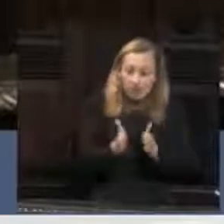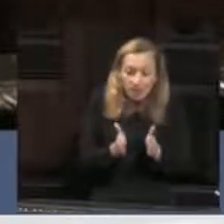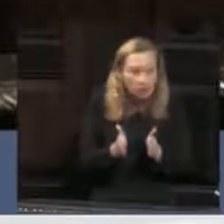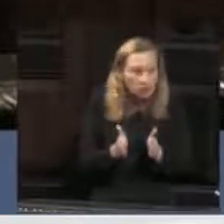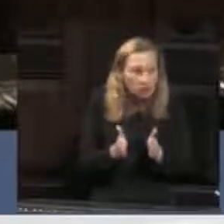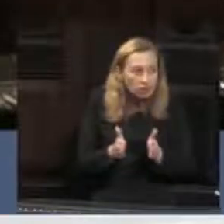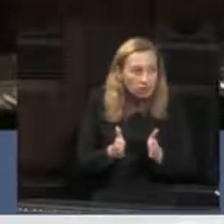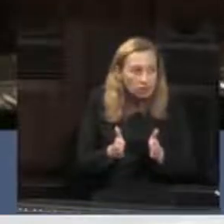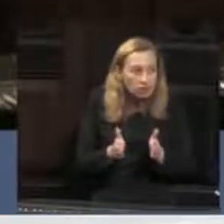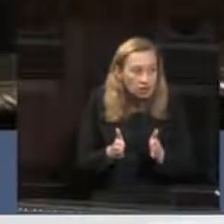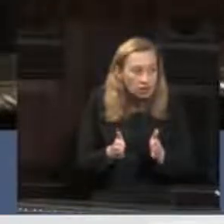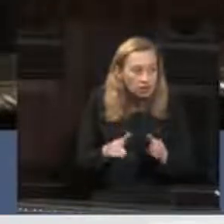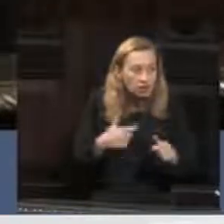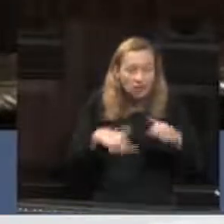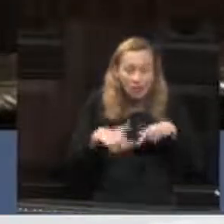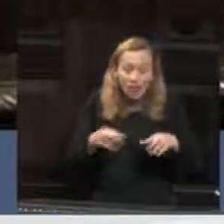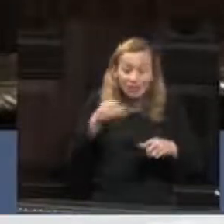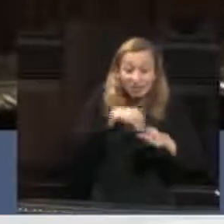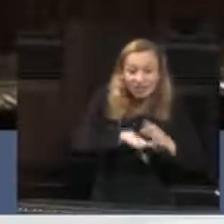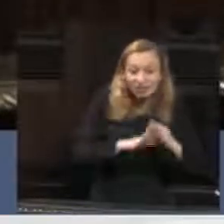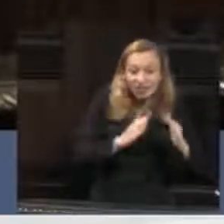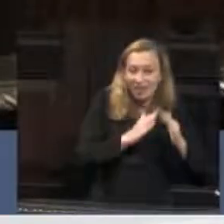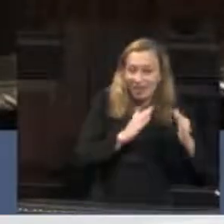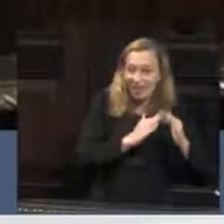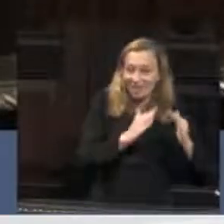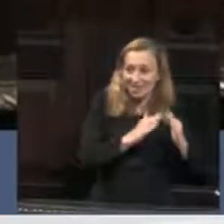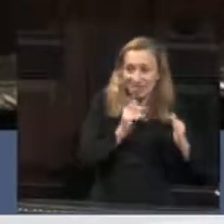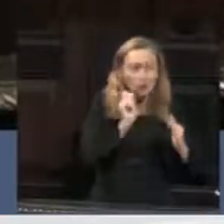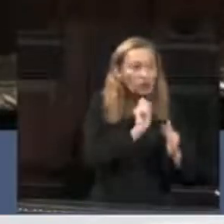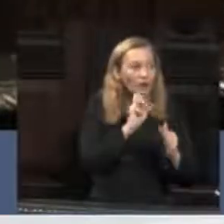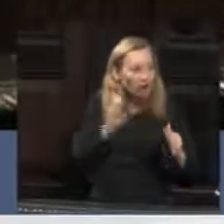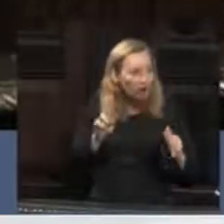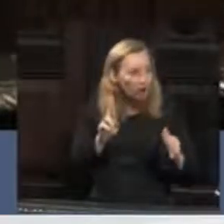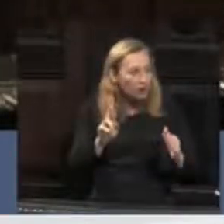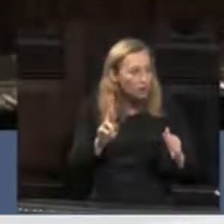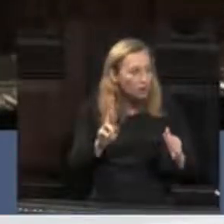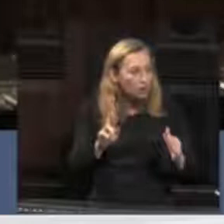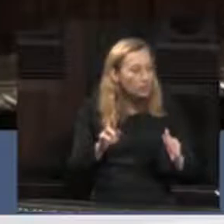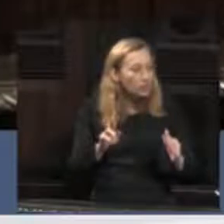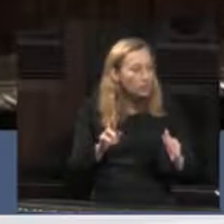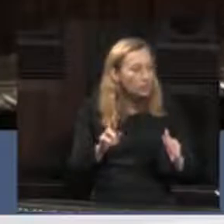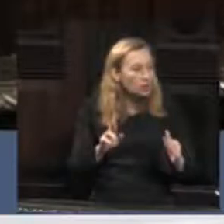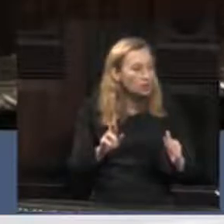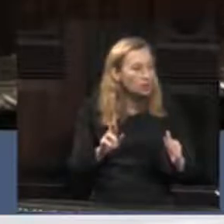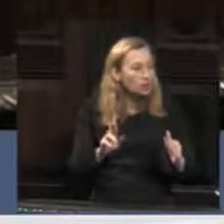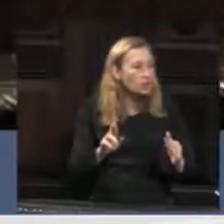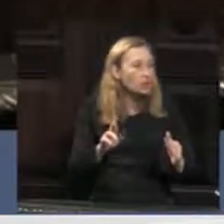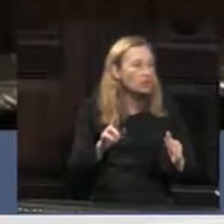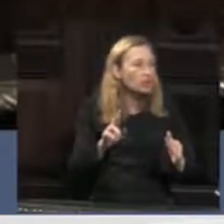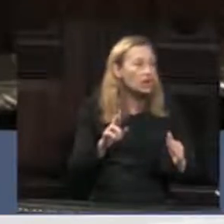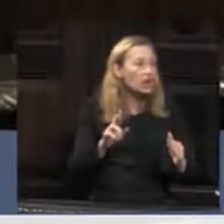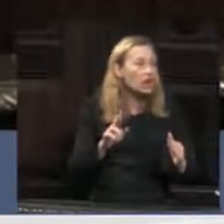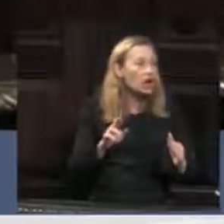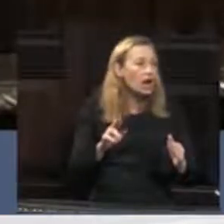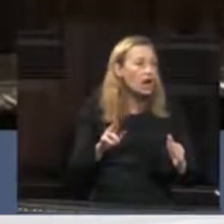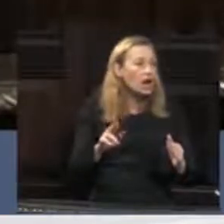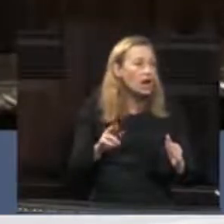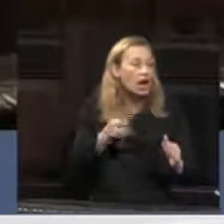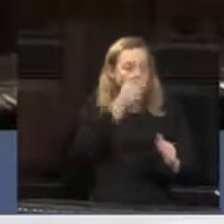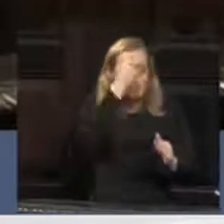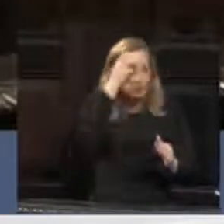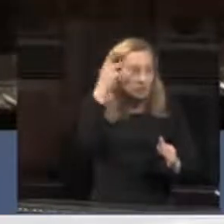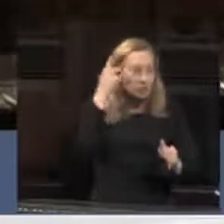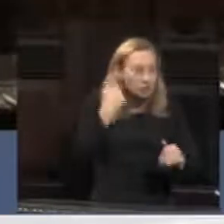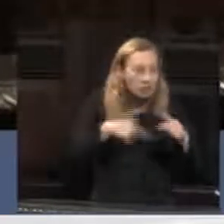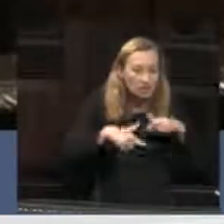já foi aqui citada essa categoria. É a faxineira que perde o seu